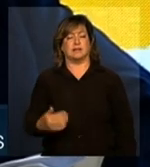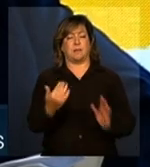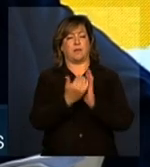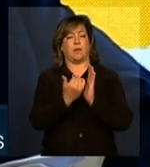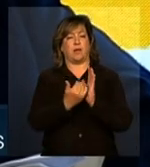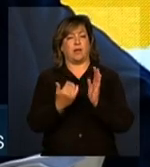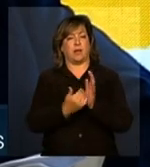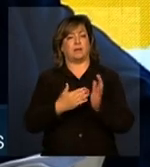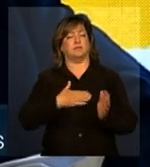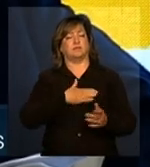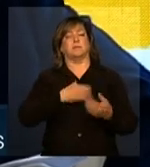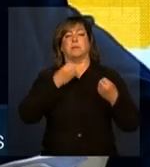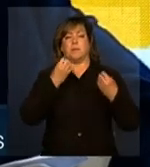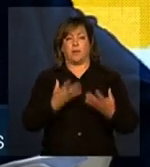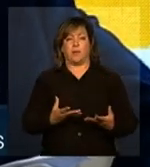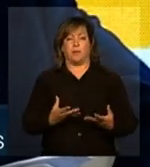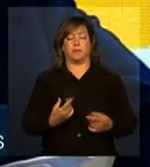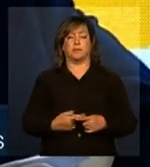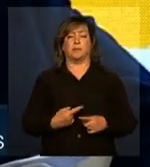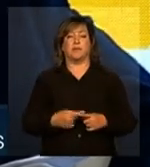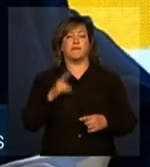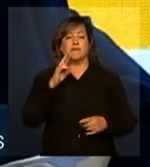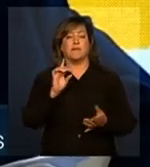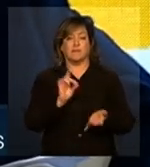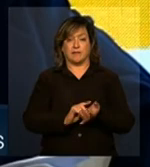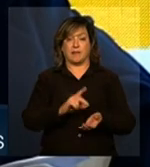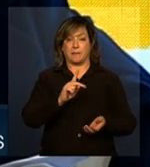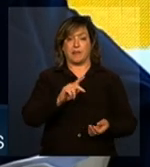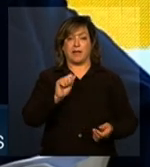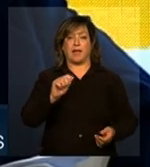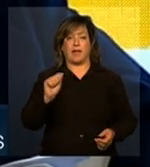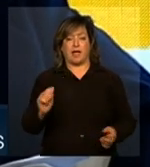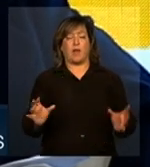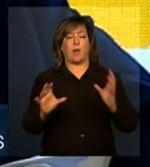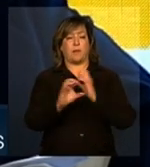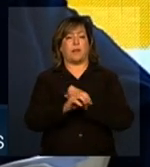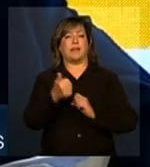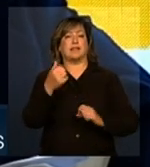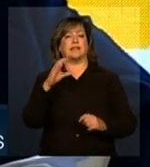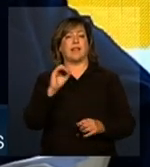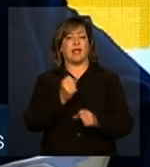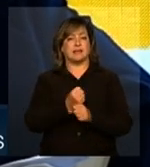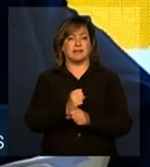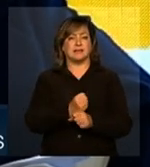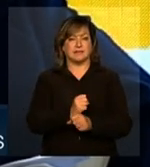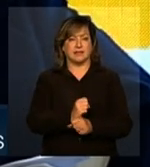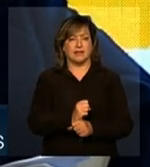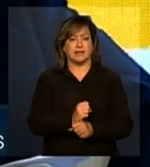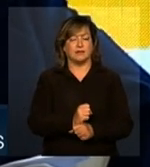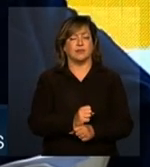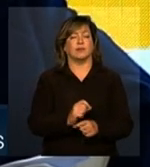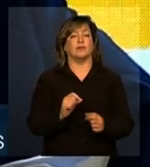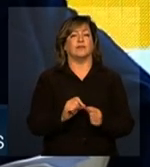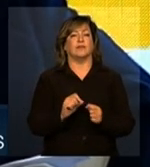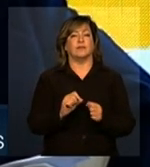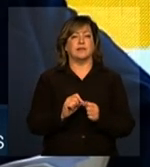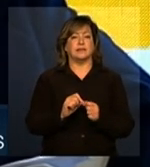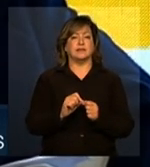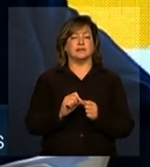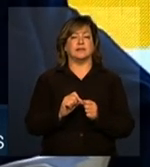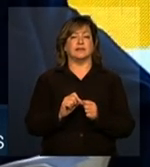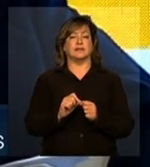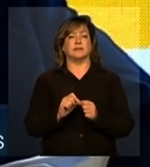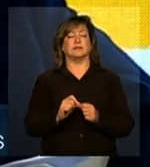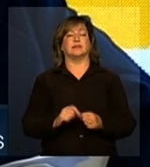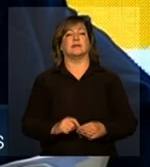tão exitoso. E ver, de fato, o PAA completar 10 anos, constitui-se uma...